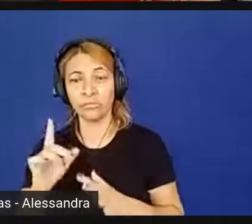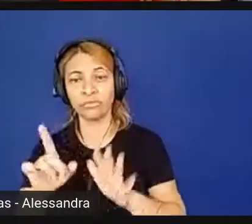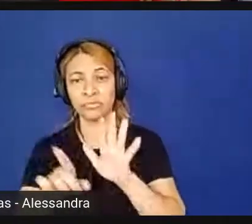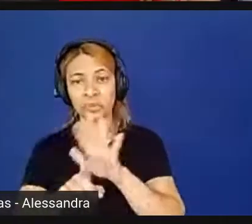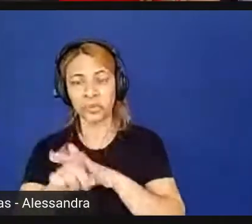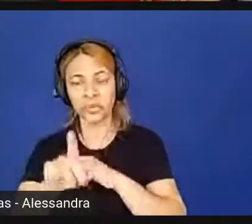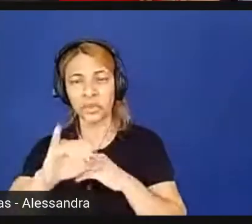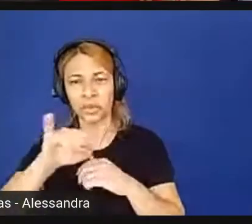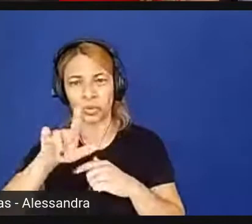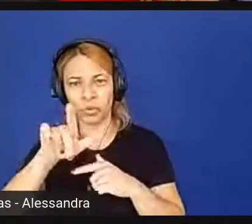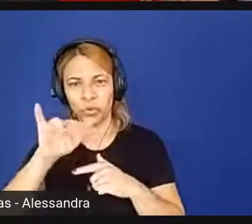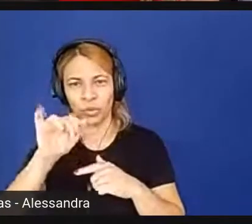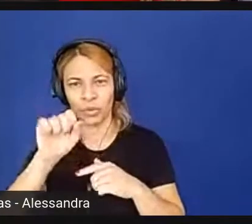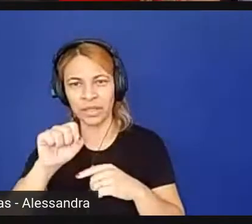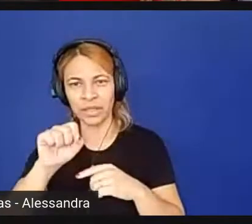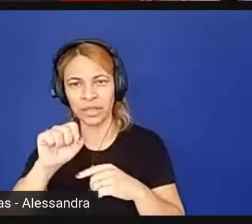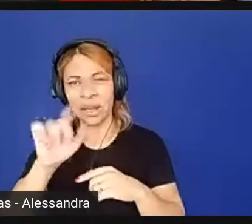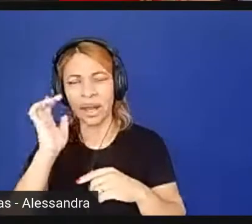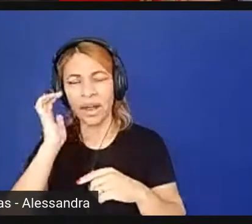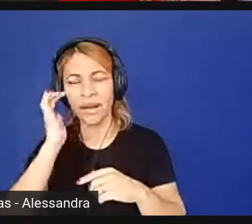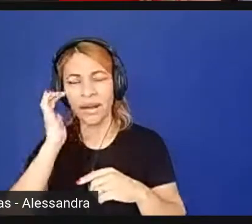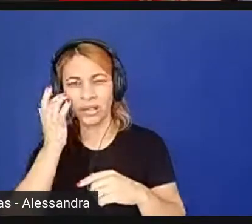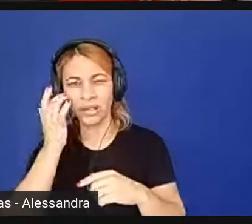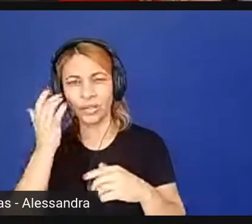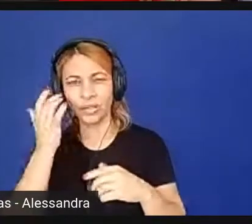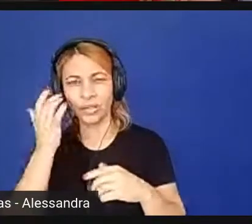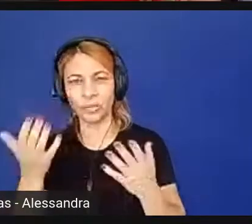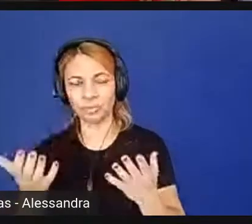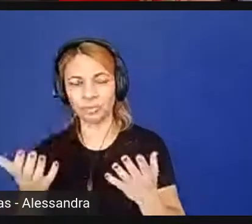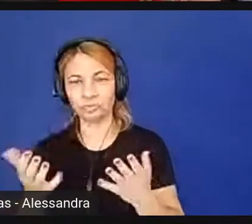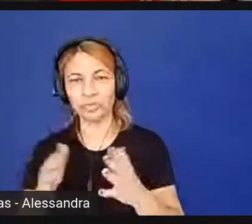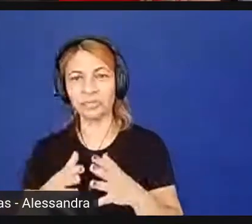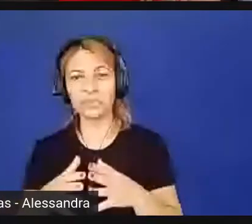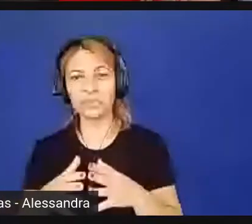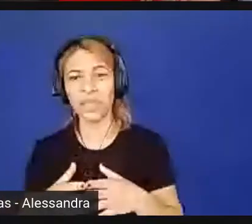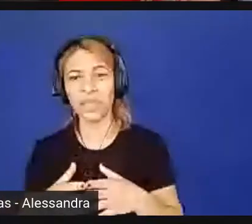estava colocando aqui, eu acho que, assim,